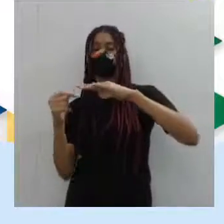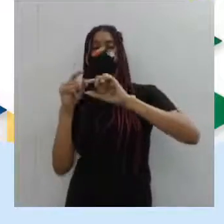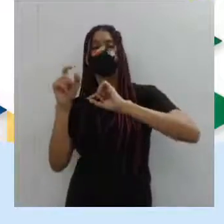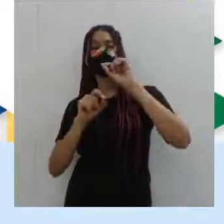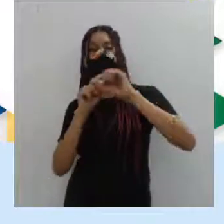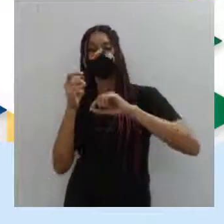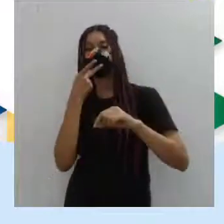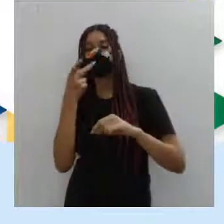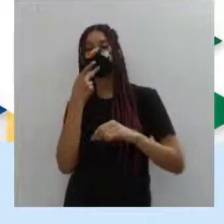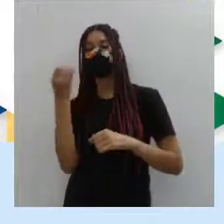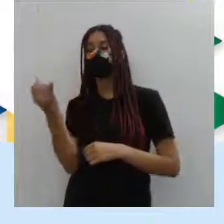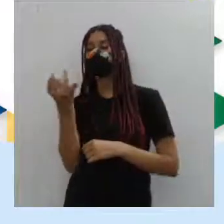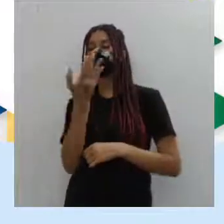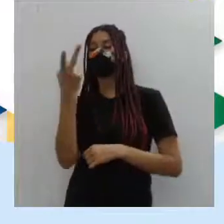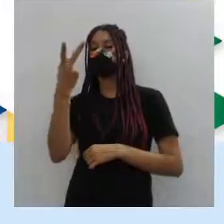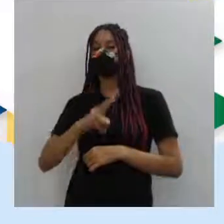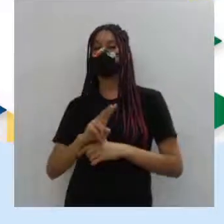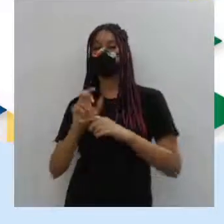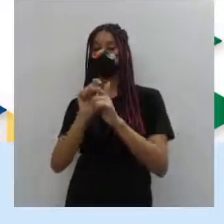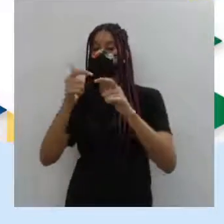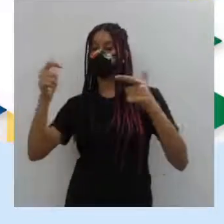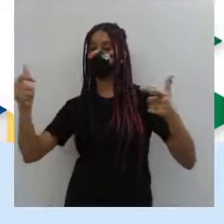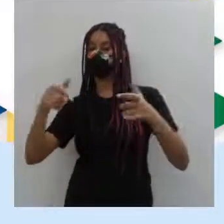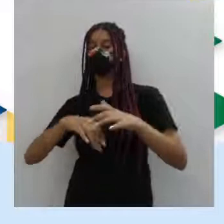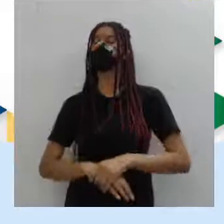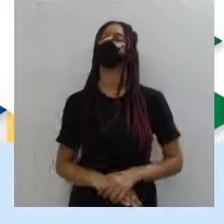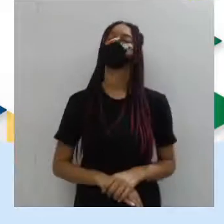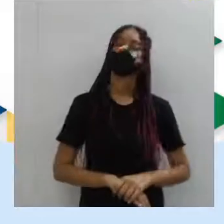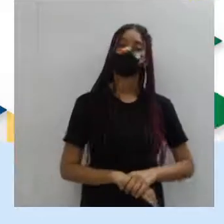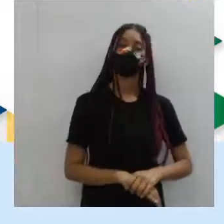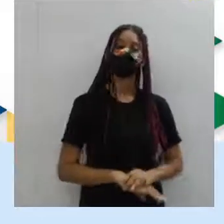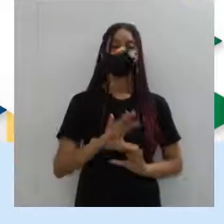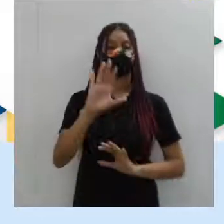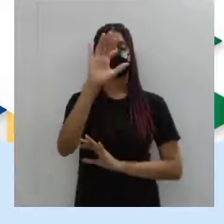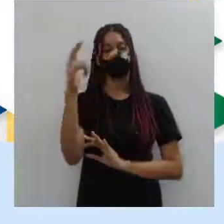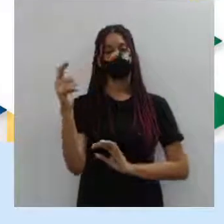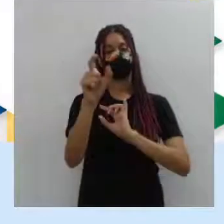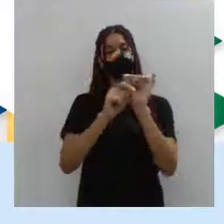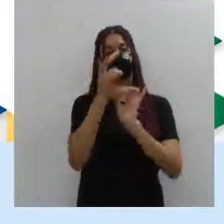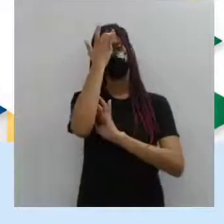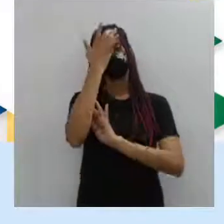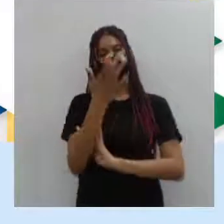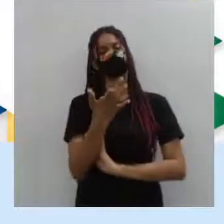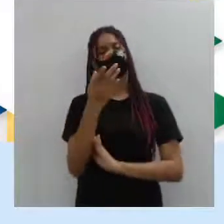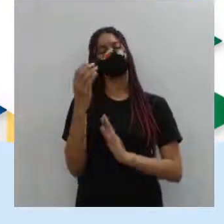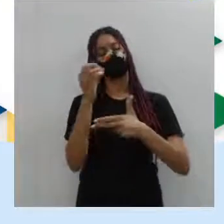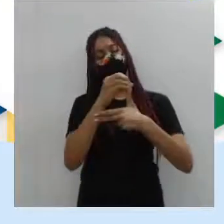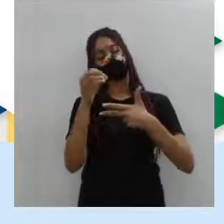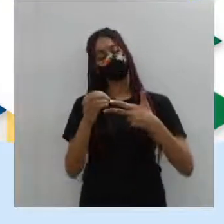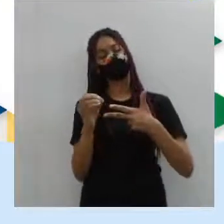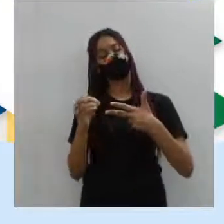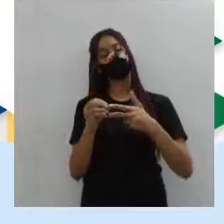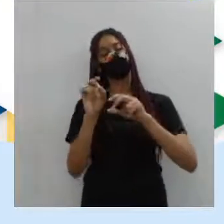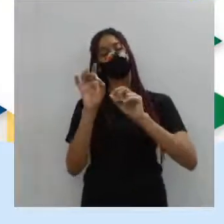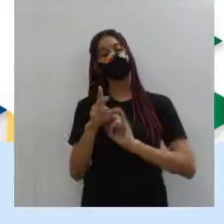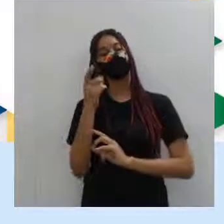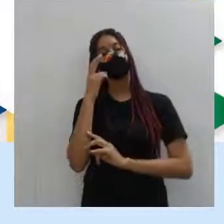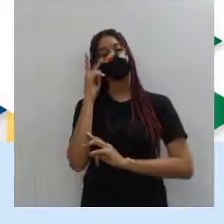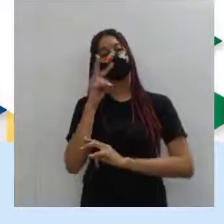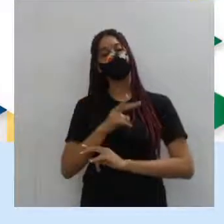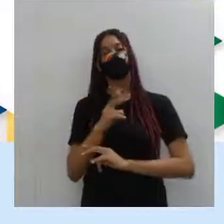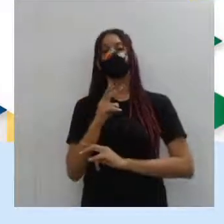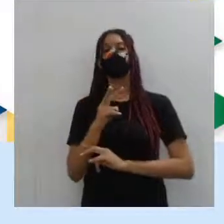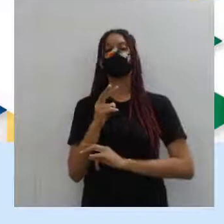está dizendo quantas vezes ela foi ampliada. Então tá claro, uma questão fácil do Enem. É só reviver